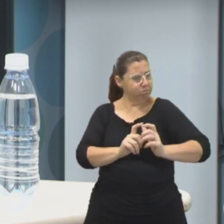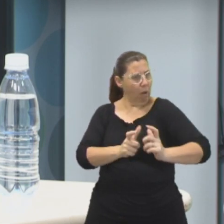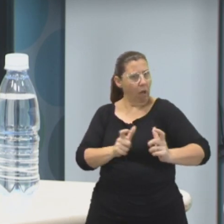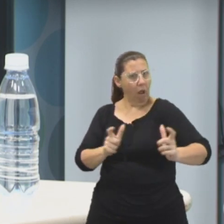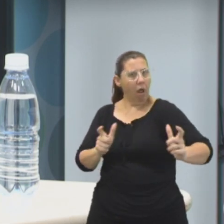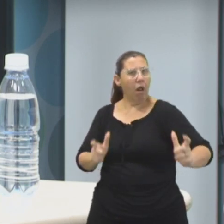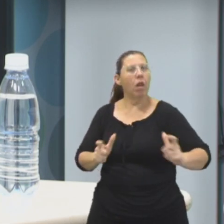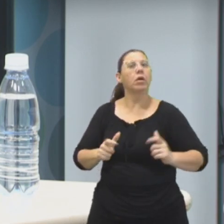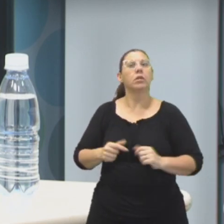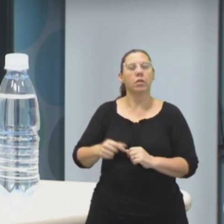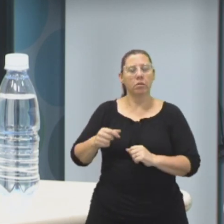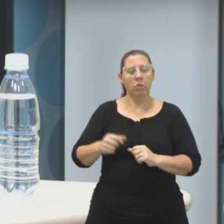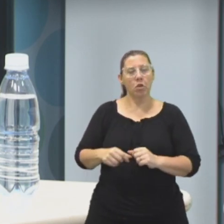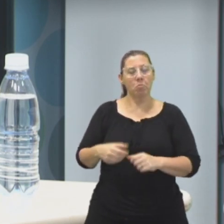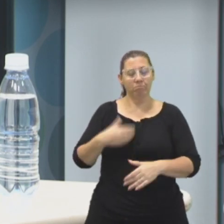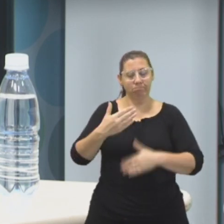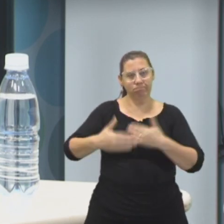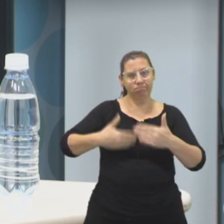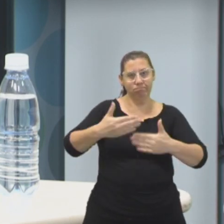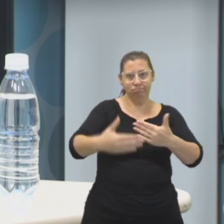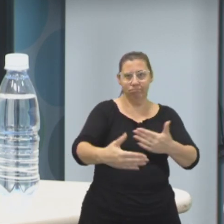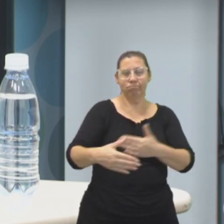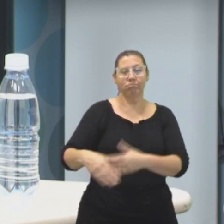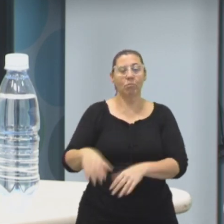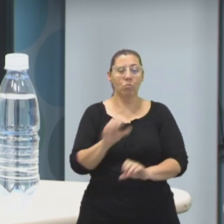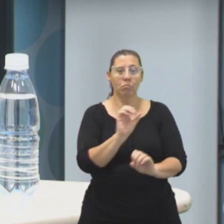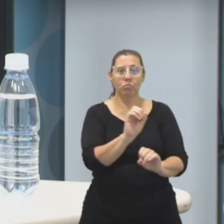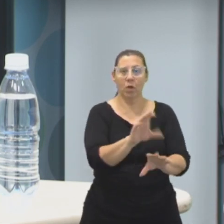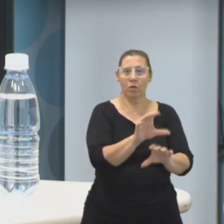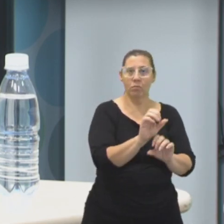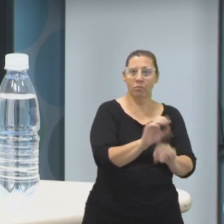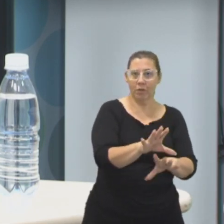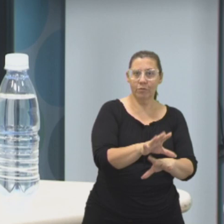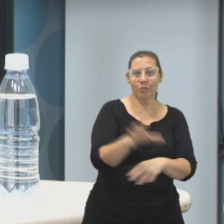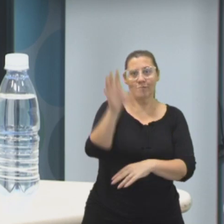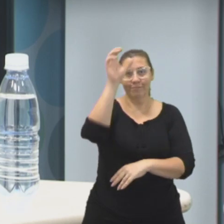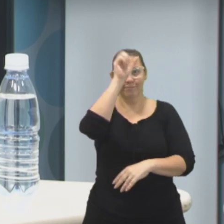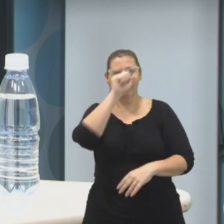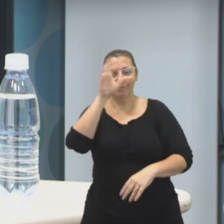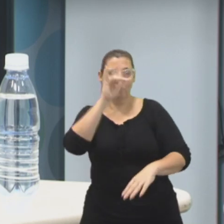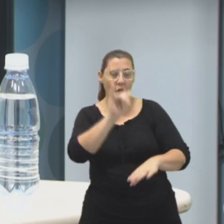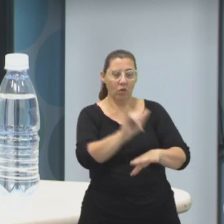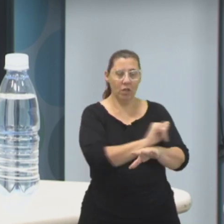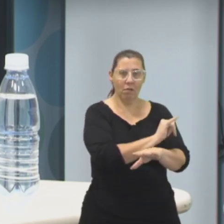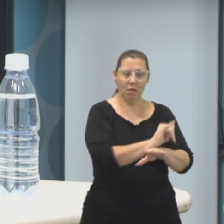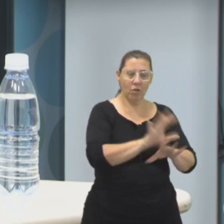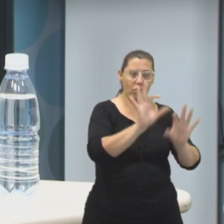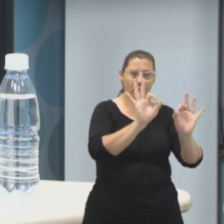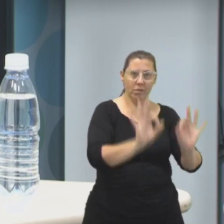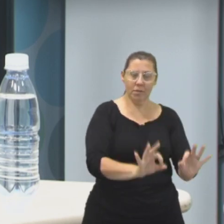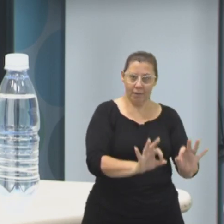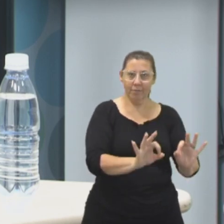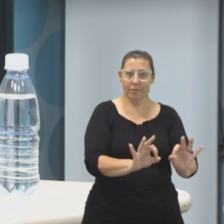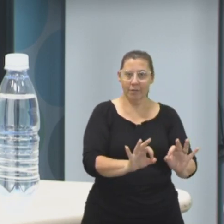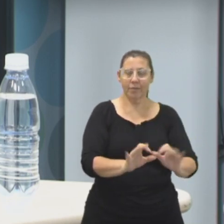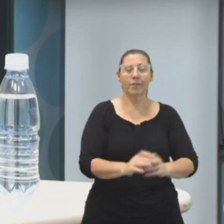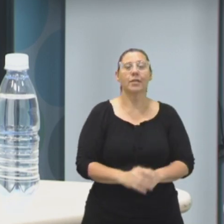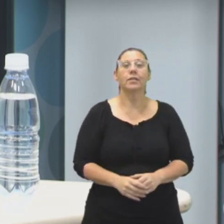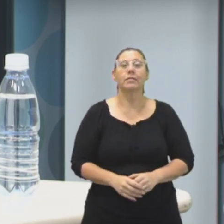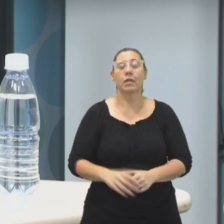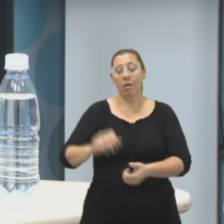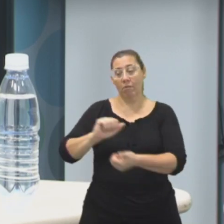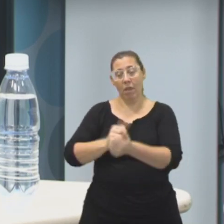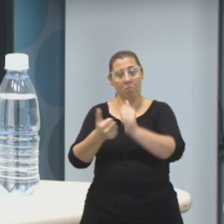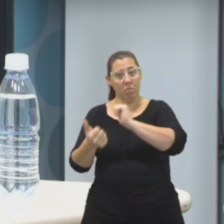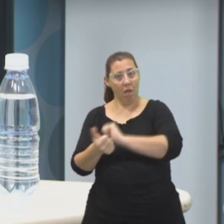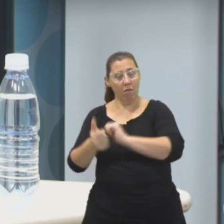o processo de ensino e aprendizagem. Por isso que metodologias adequadas e estratégias corretas na sala de aula ou em outro espaço